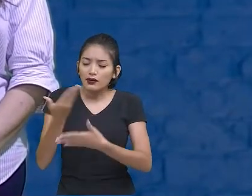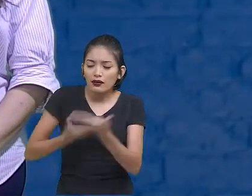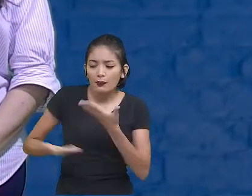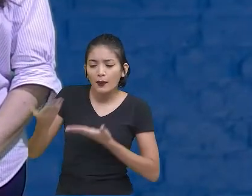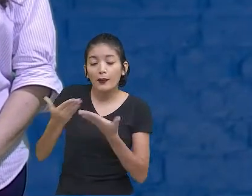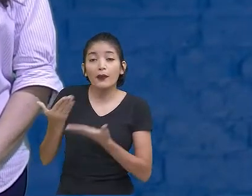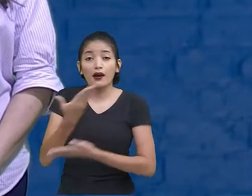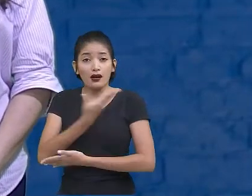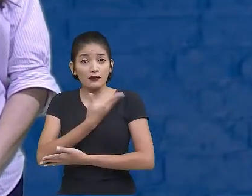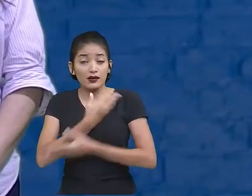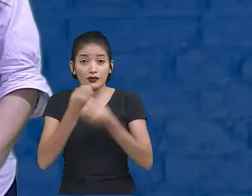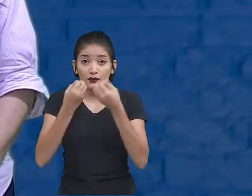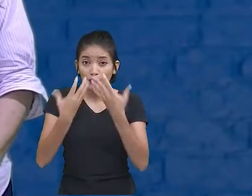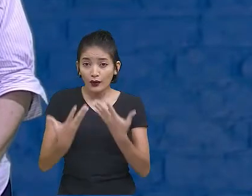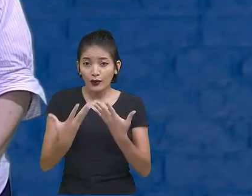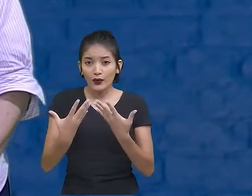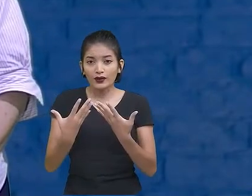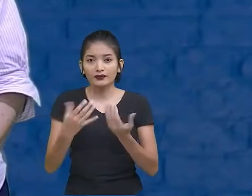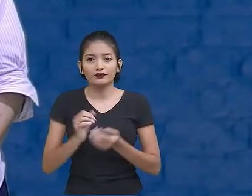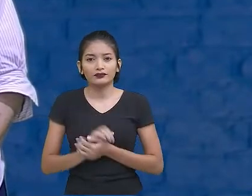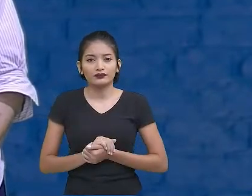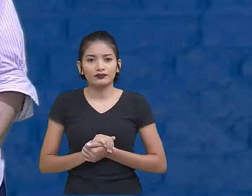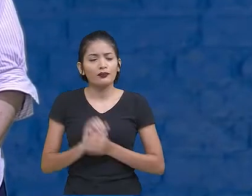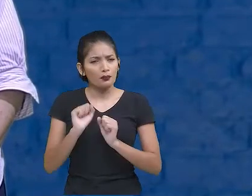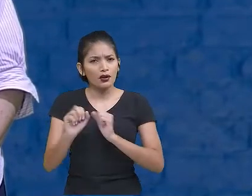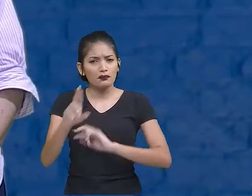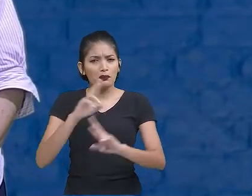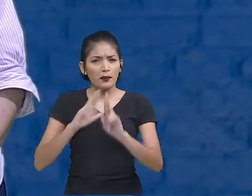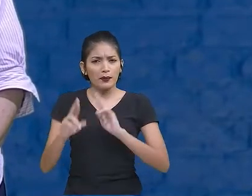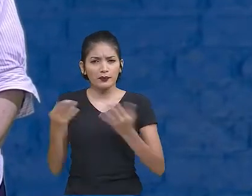saudável? Vocês podem sinalizar para mim?